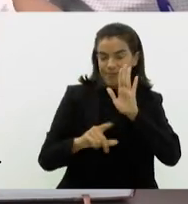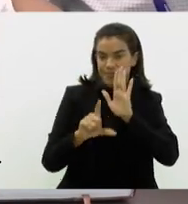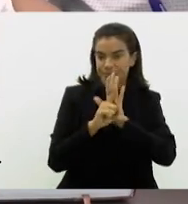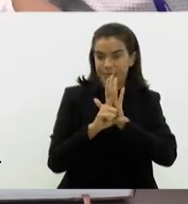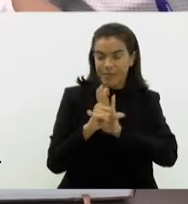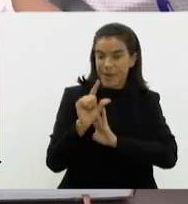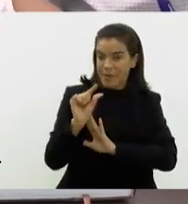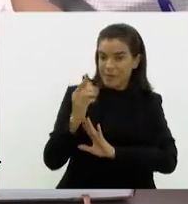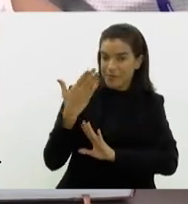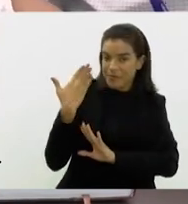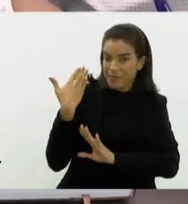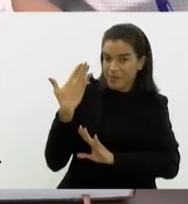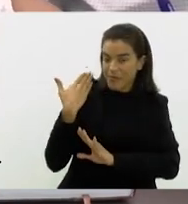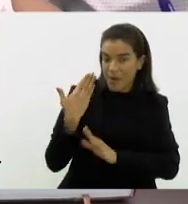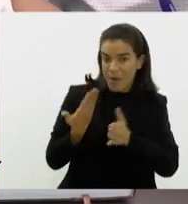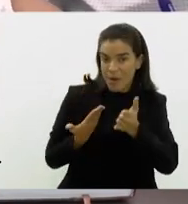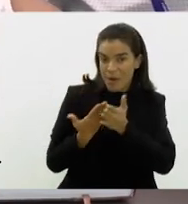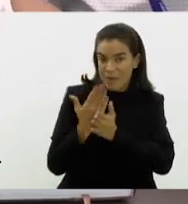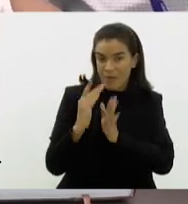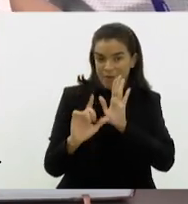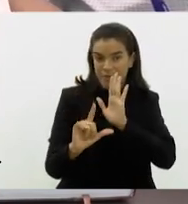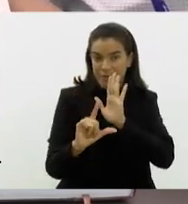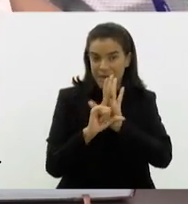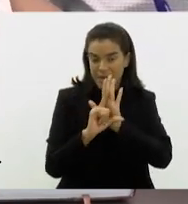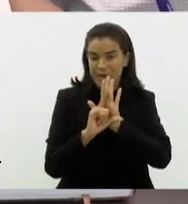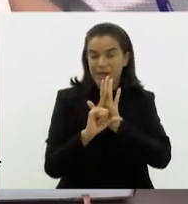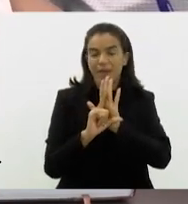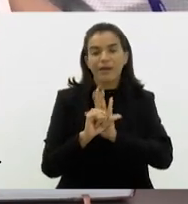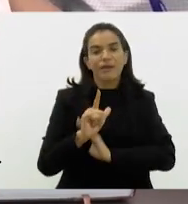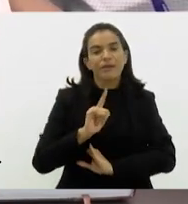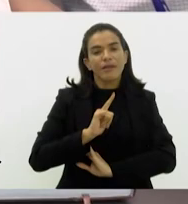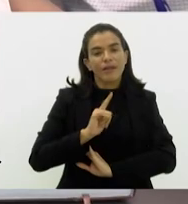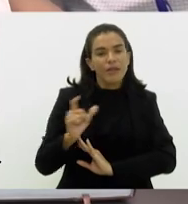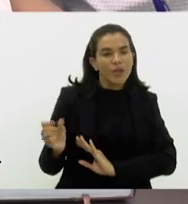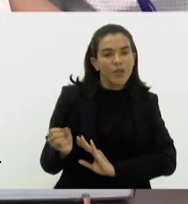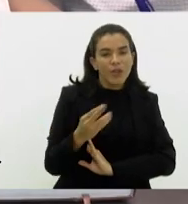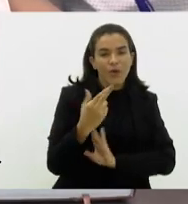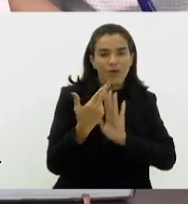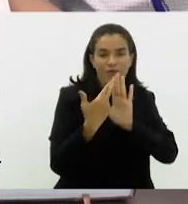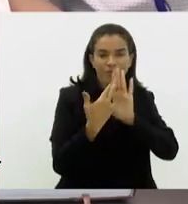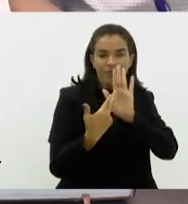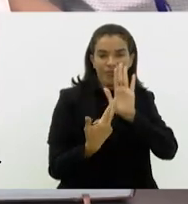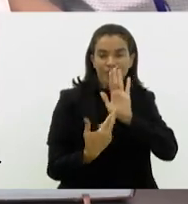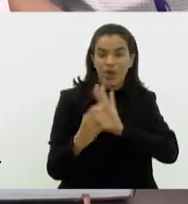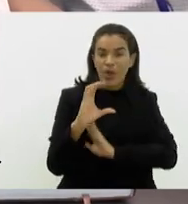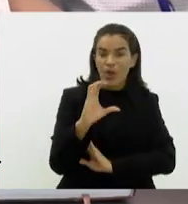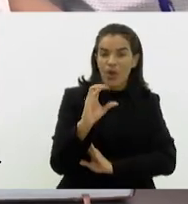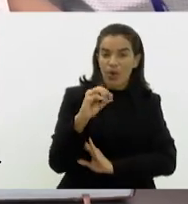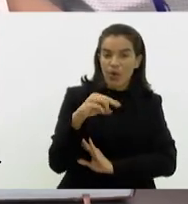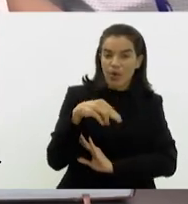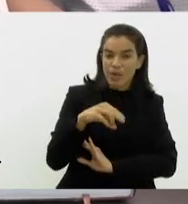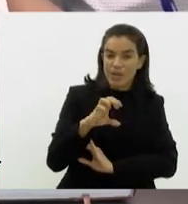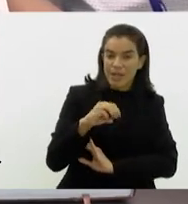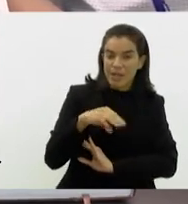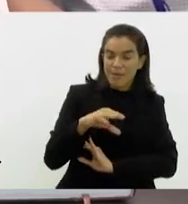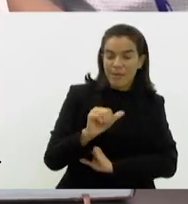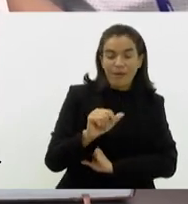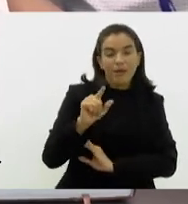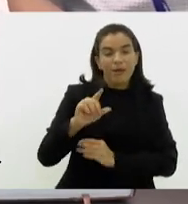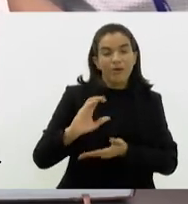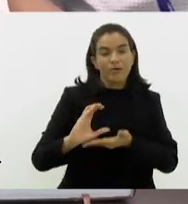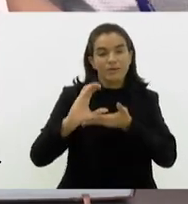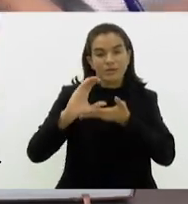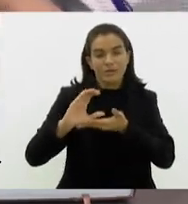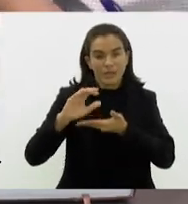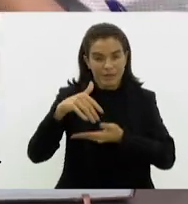Recentemente, eu aprovei uma lei que dá uma nova redação ao CONEMA, que é o Conselho Estadual de Meio Ambiente.